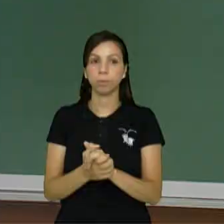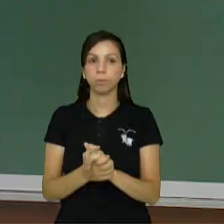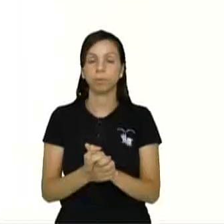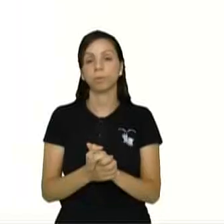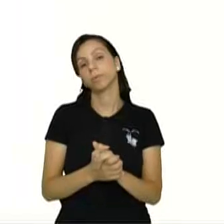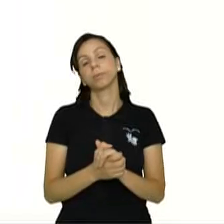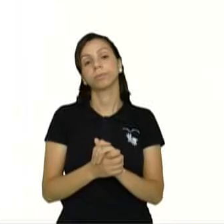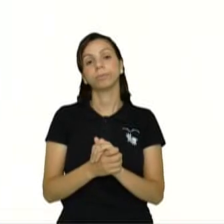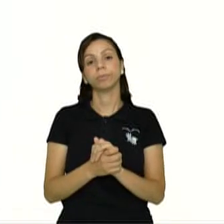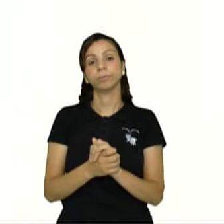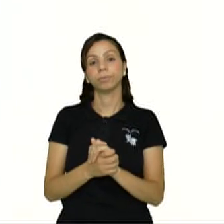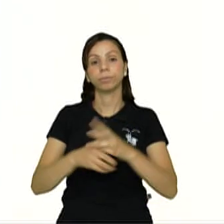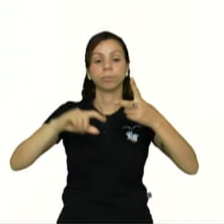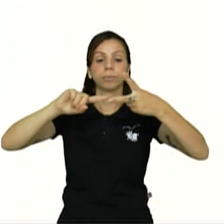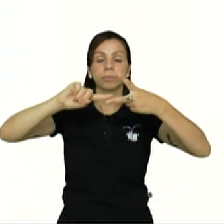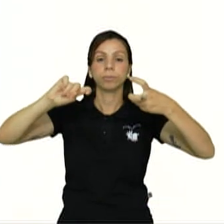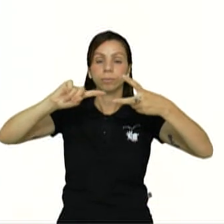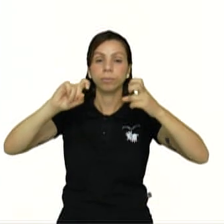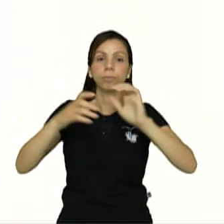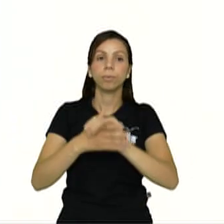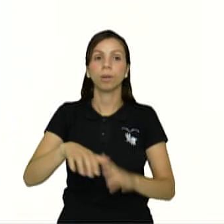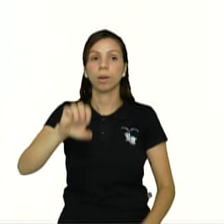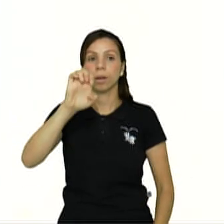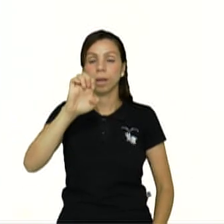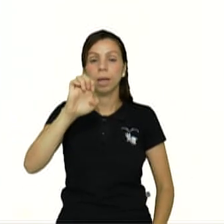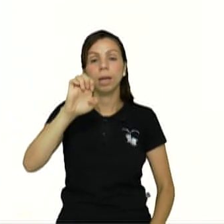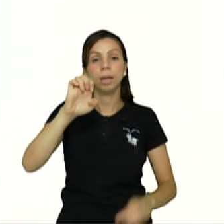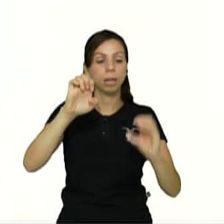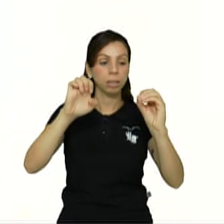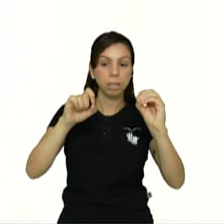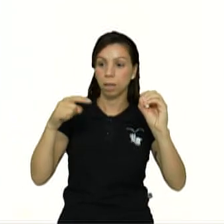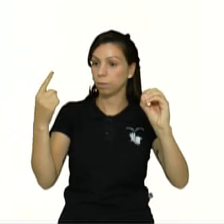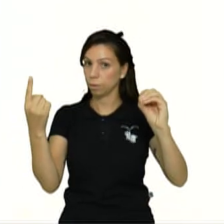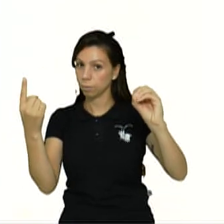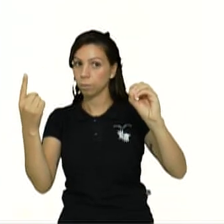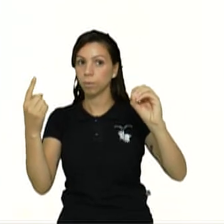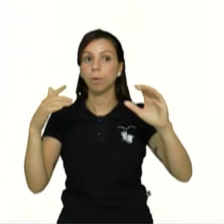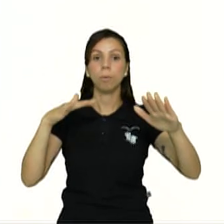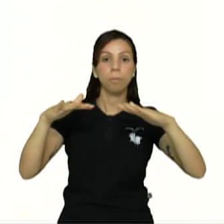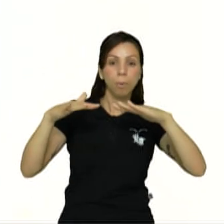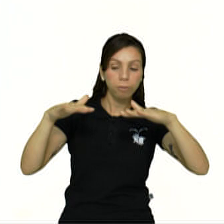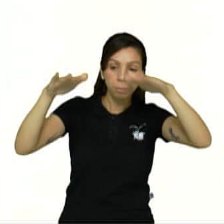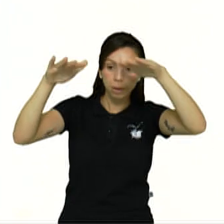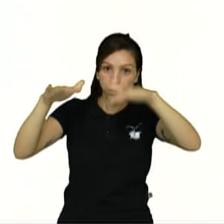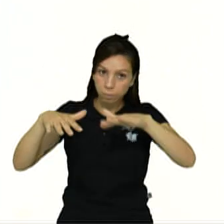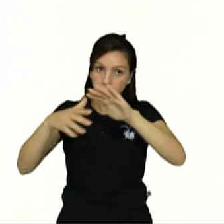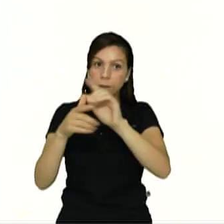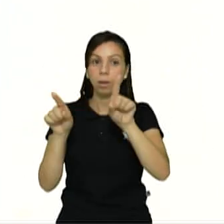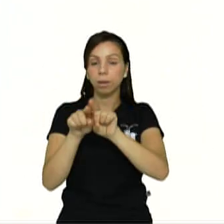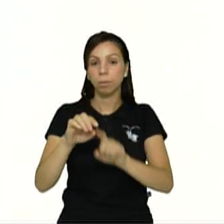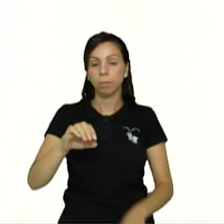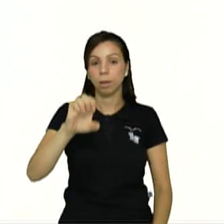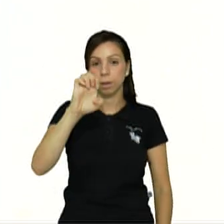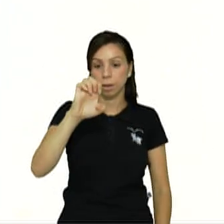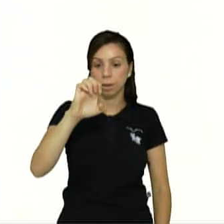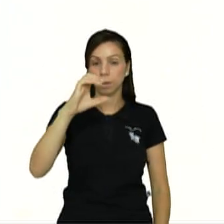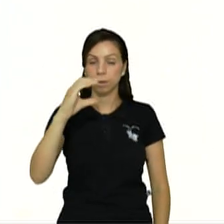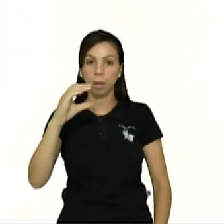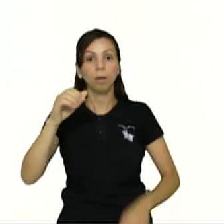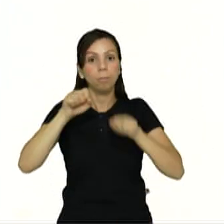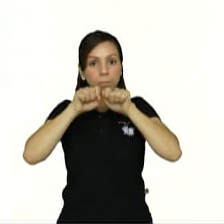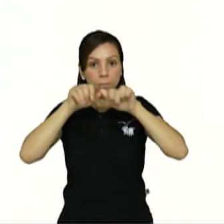colisão parcialmente elástica, o E está entre 0 e 1, a quantidade de movimento se conserva e a energia cinética não se